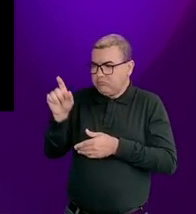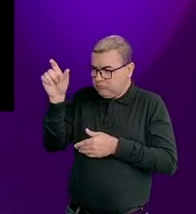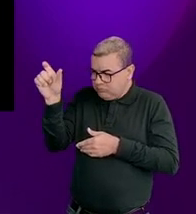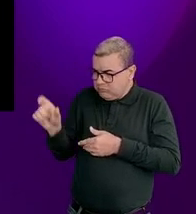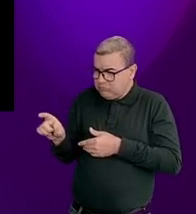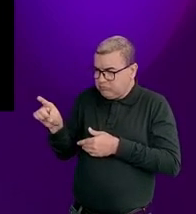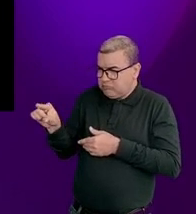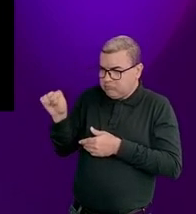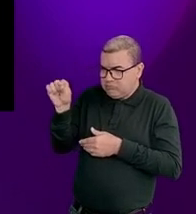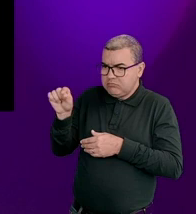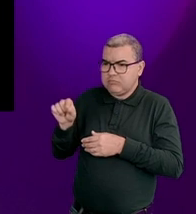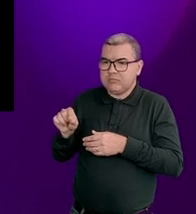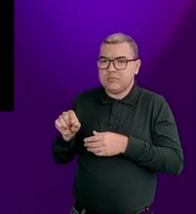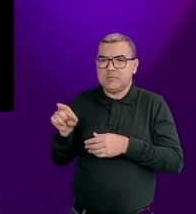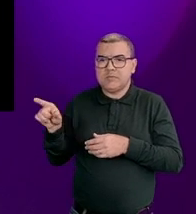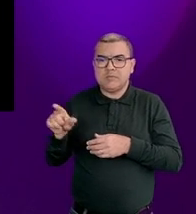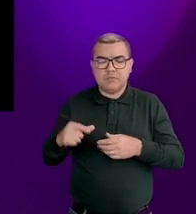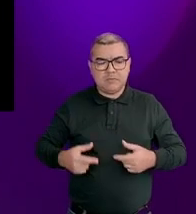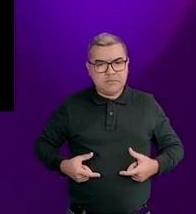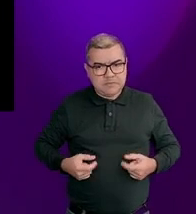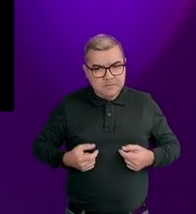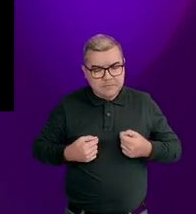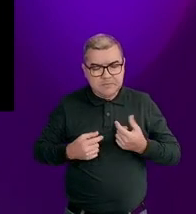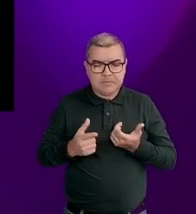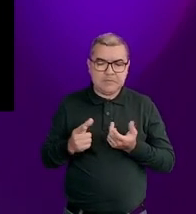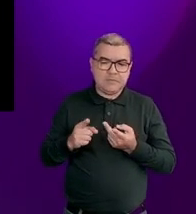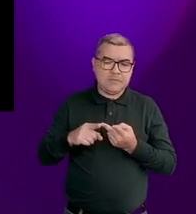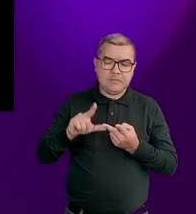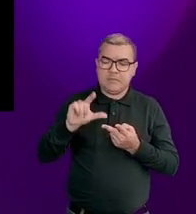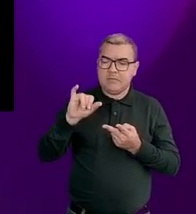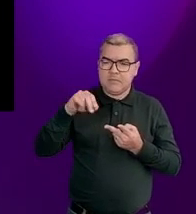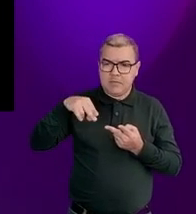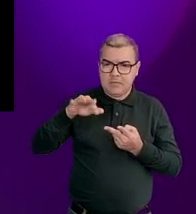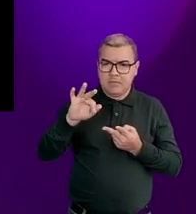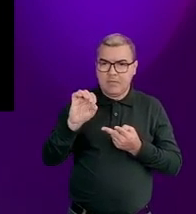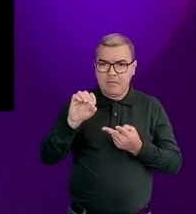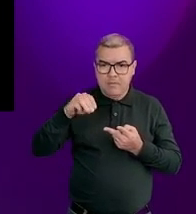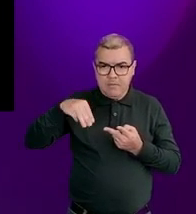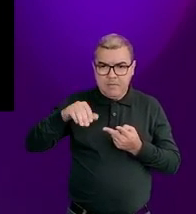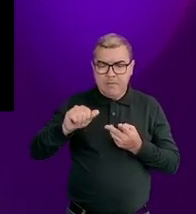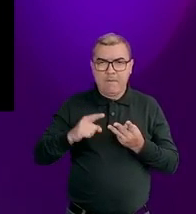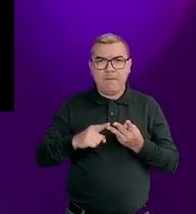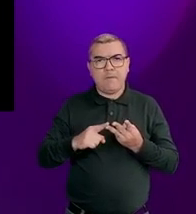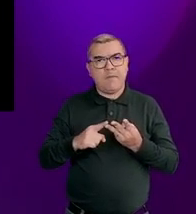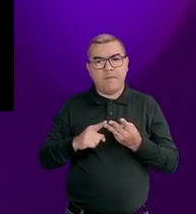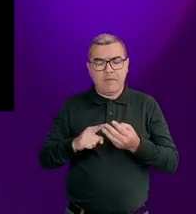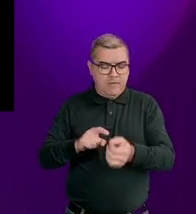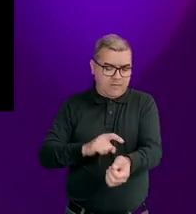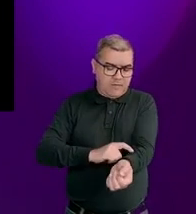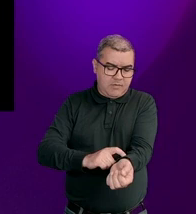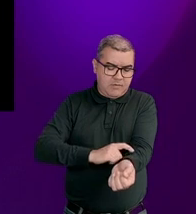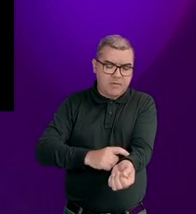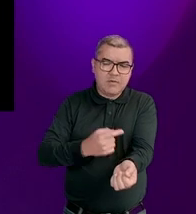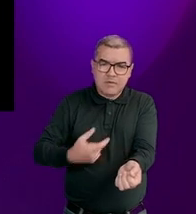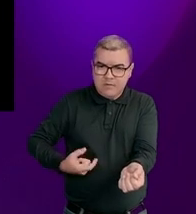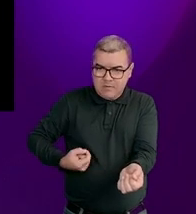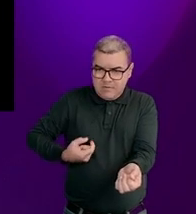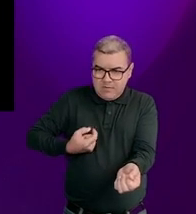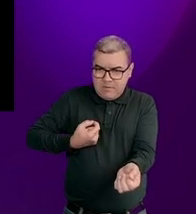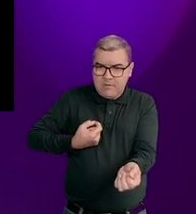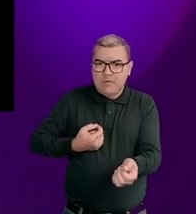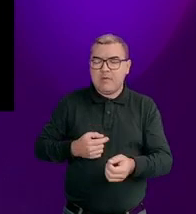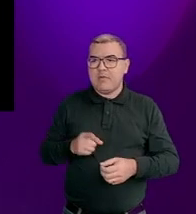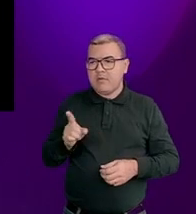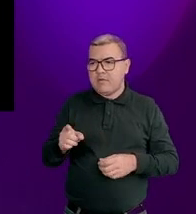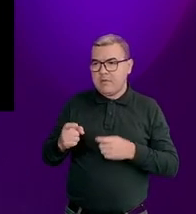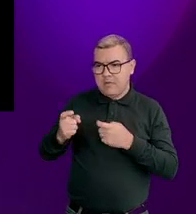pacientes com linfoma, com leucemia, com mieloma que isso vai acontecer. Então, a partir de uma seleção adequada, que é feita em colaboração aí